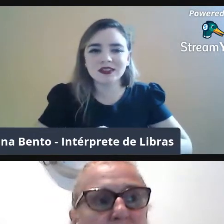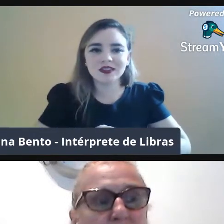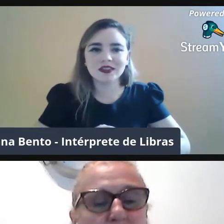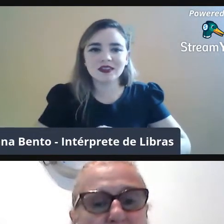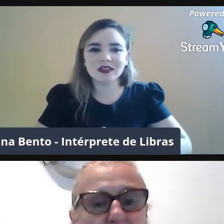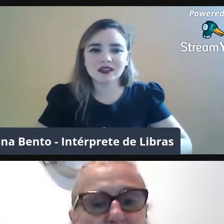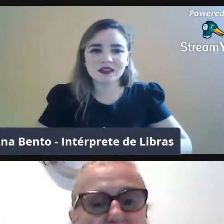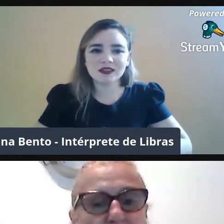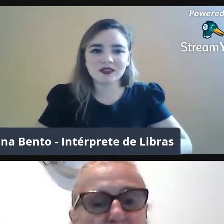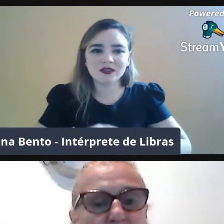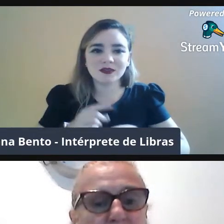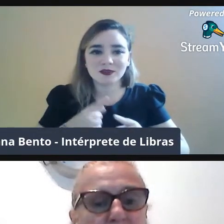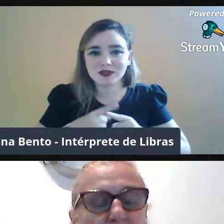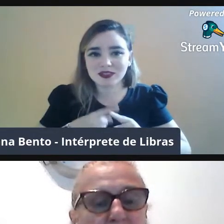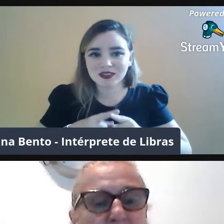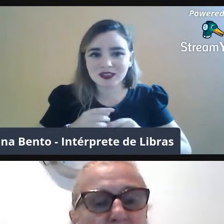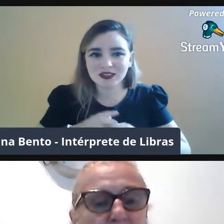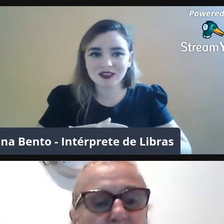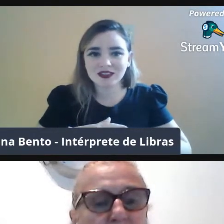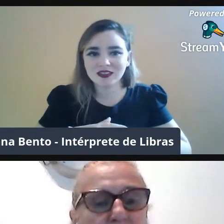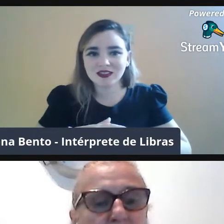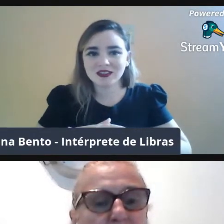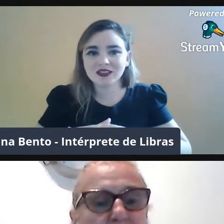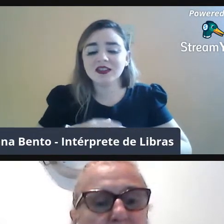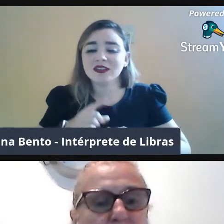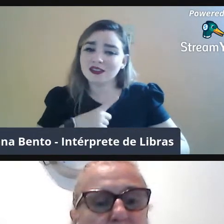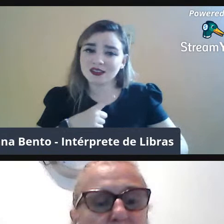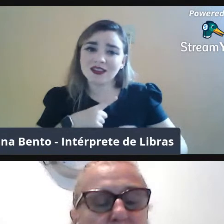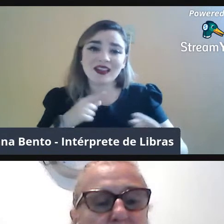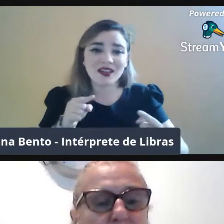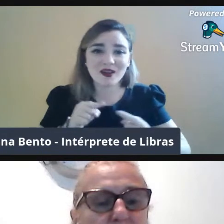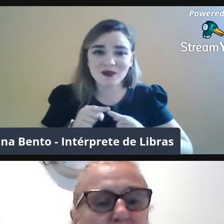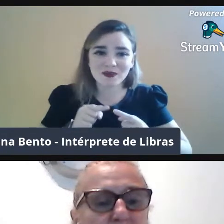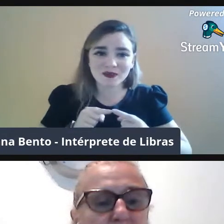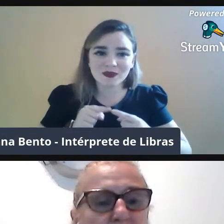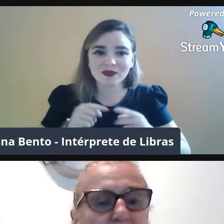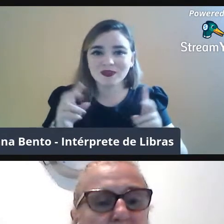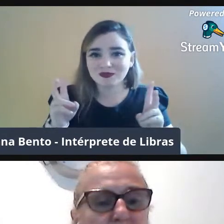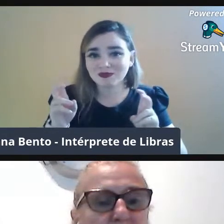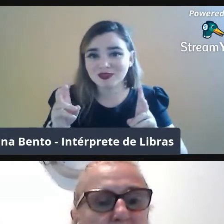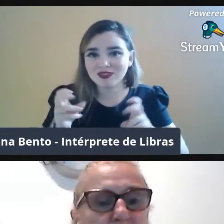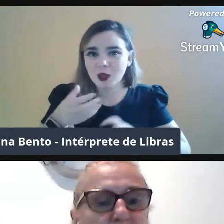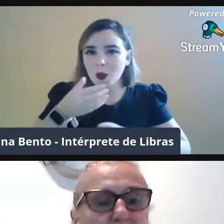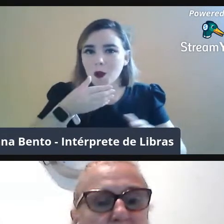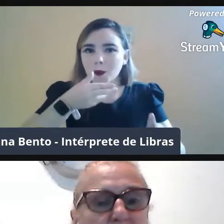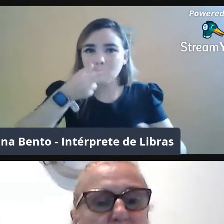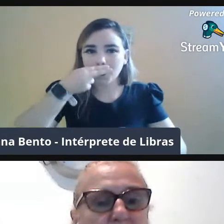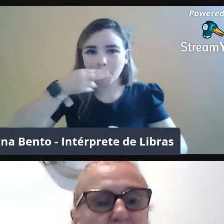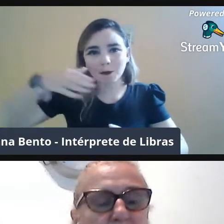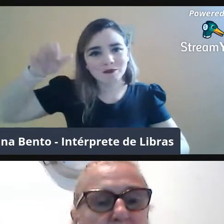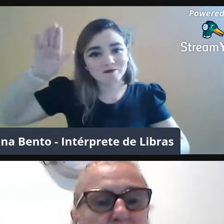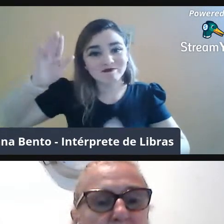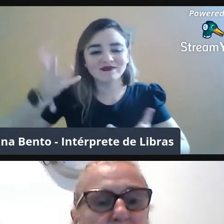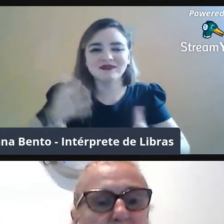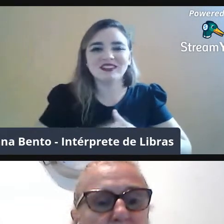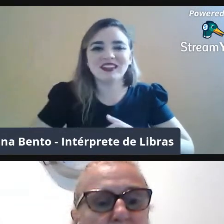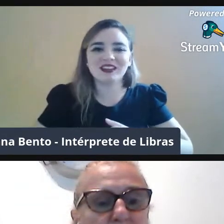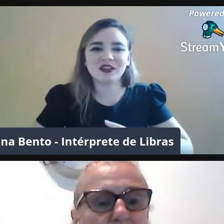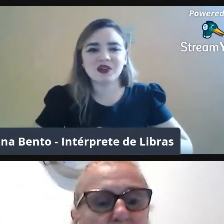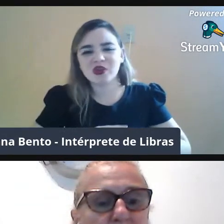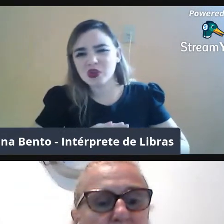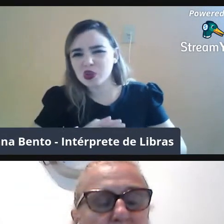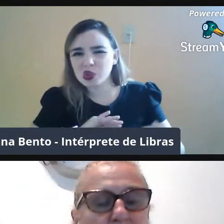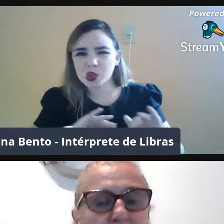E assim, isso tem a ver com o nascimento do nazismo também. Enfim, tirando toda a